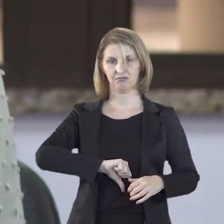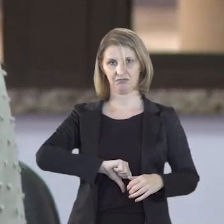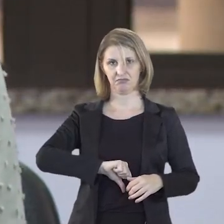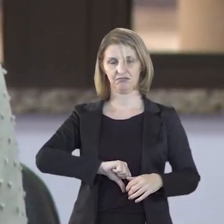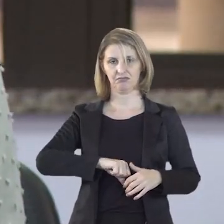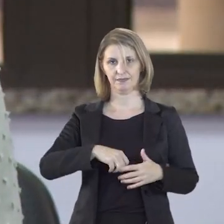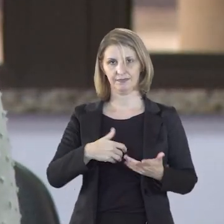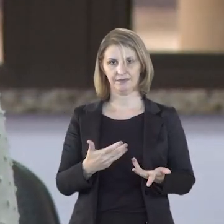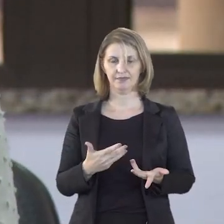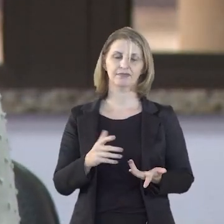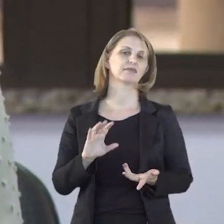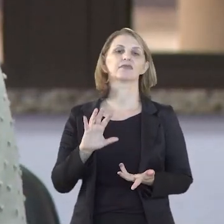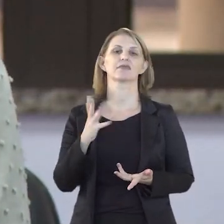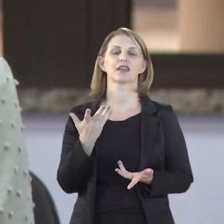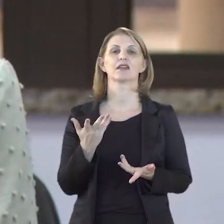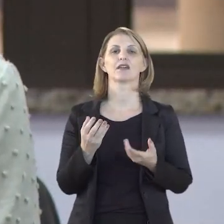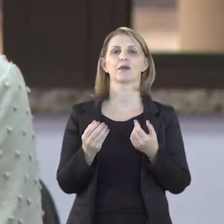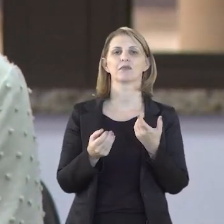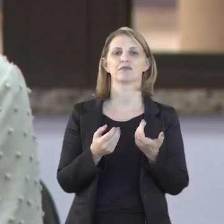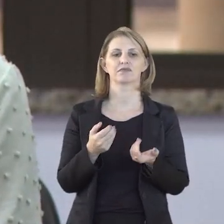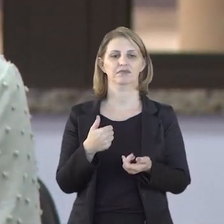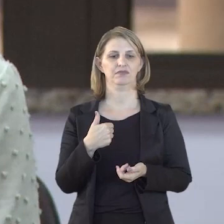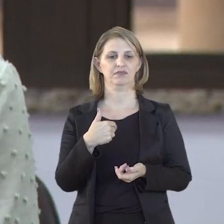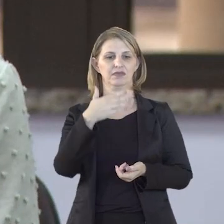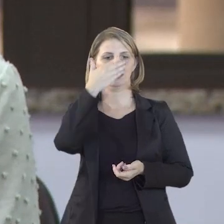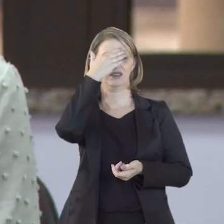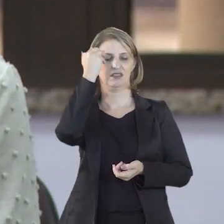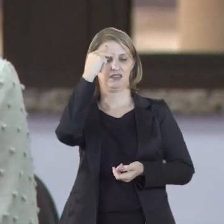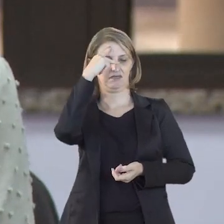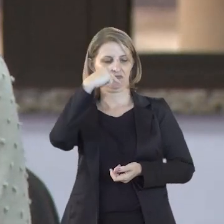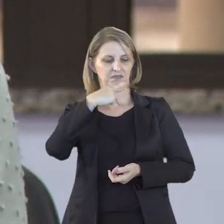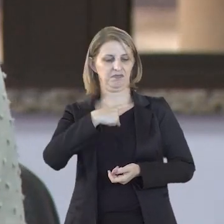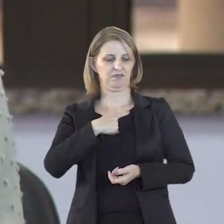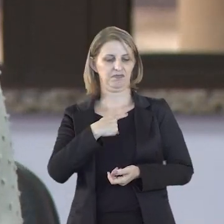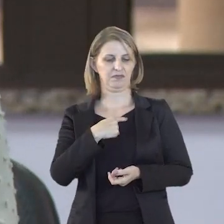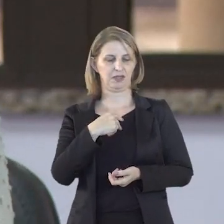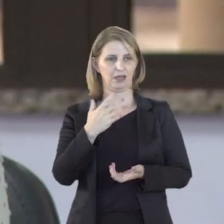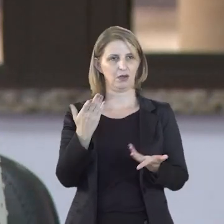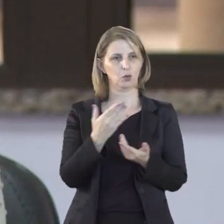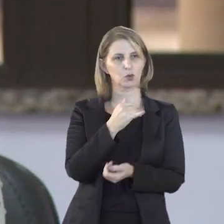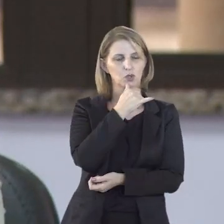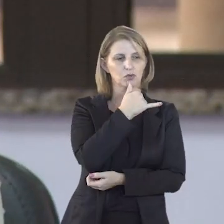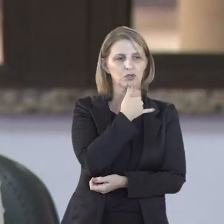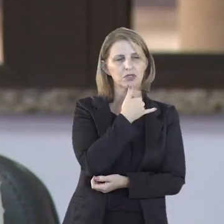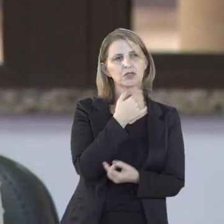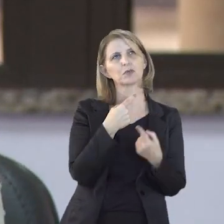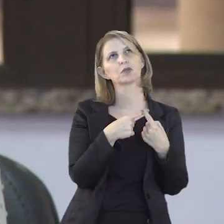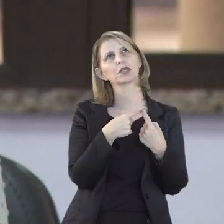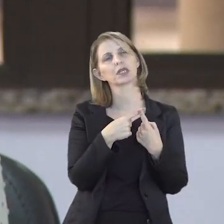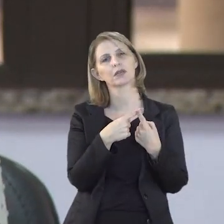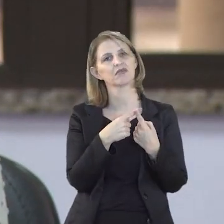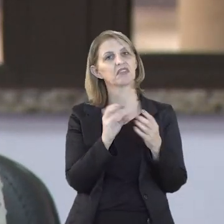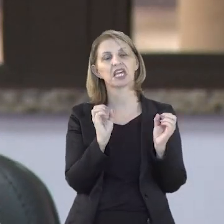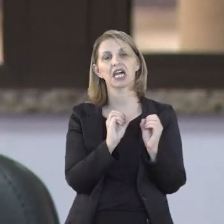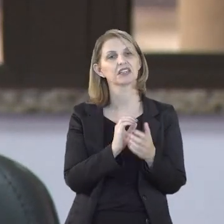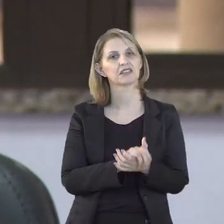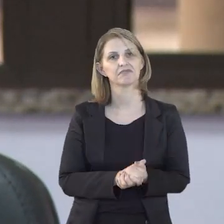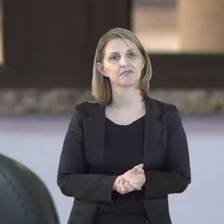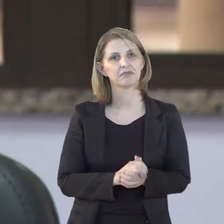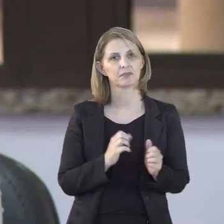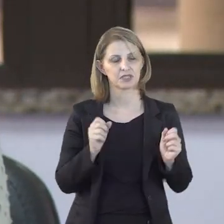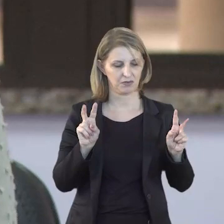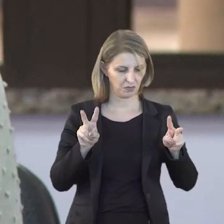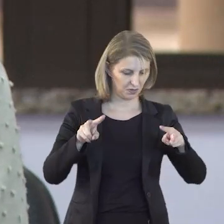ficando ruim, né, você vai deixando de lado de olhar o dia que você está triste, que você